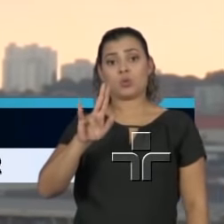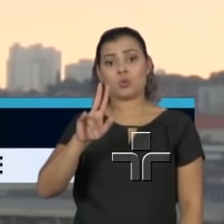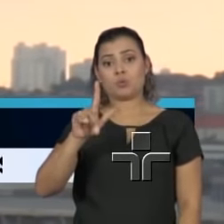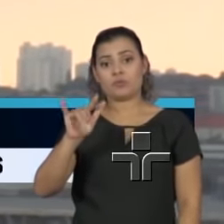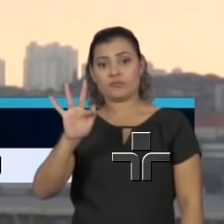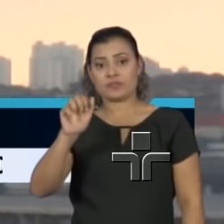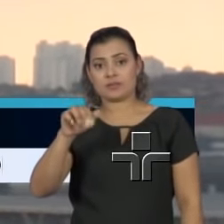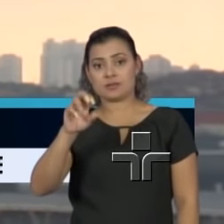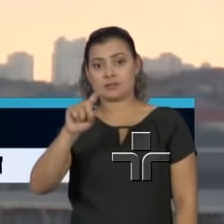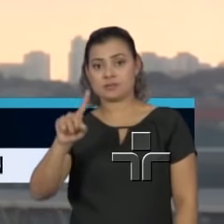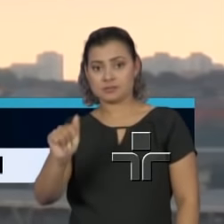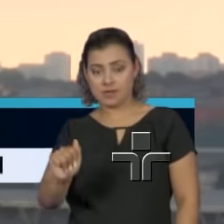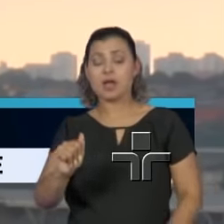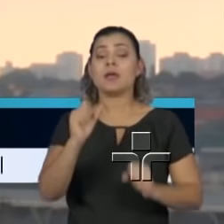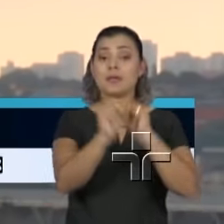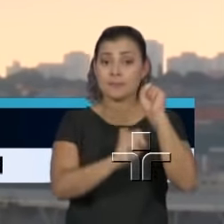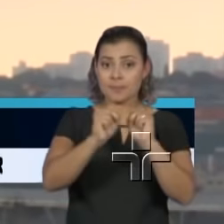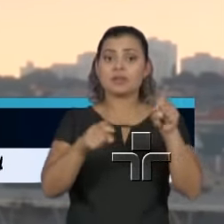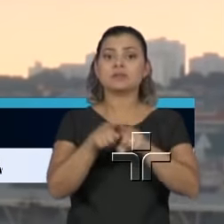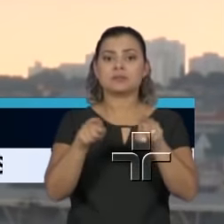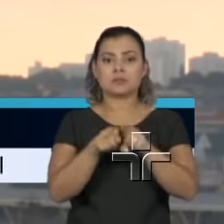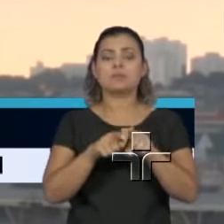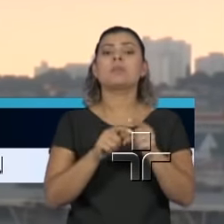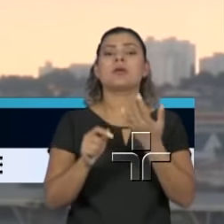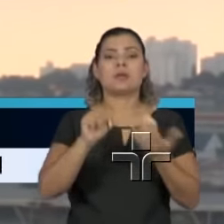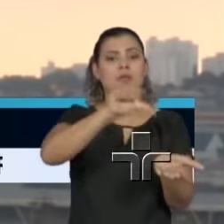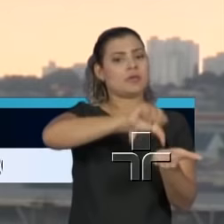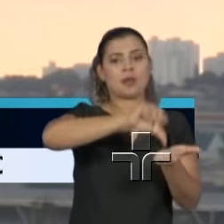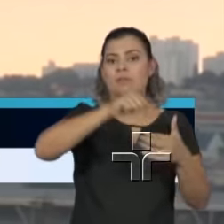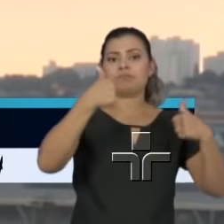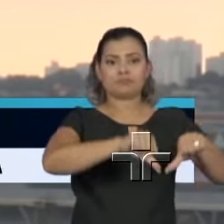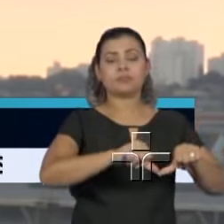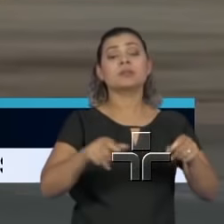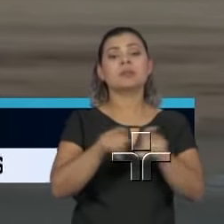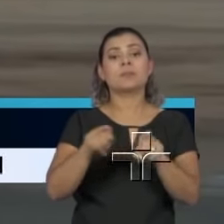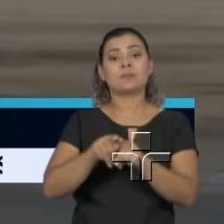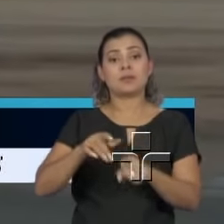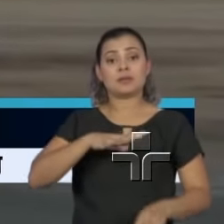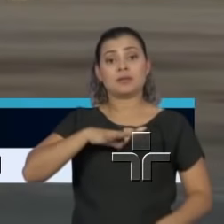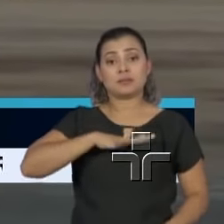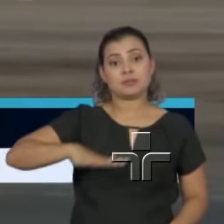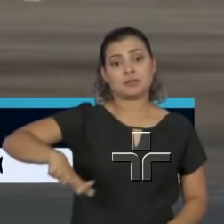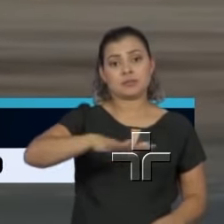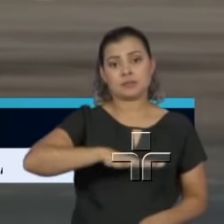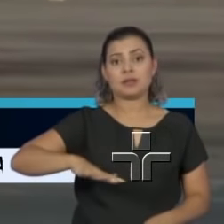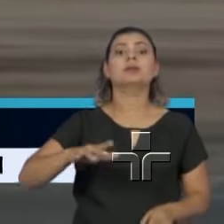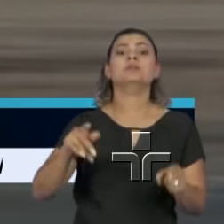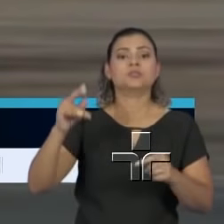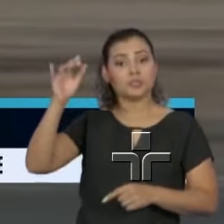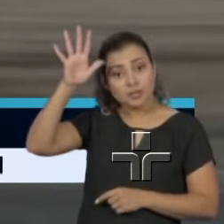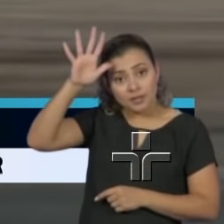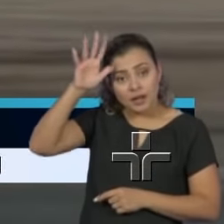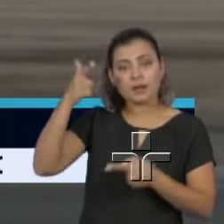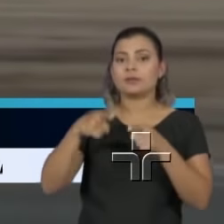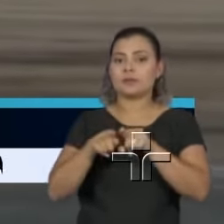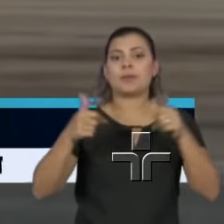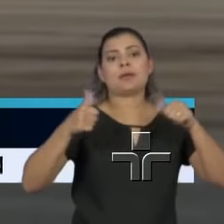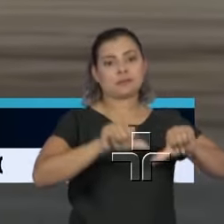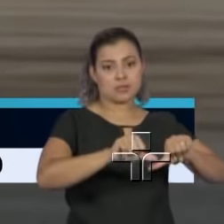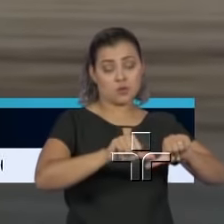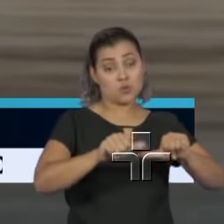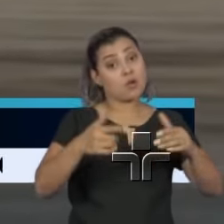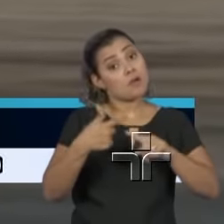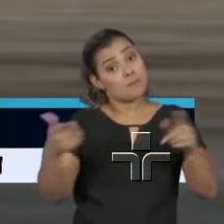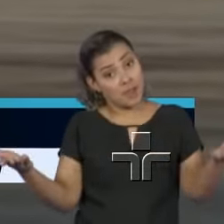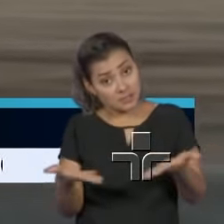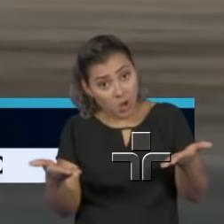para Teherã, no Irã, e outro para Erbil, a 4ª maior cidade do Iraque. A companhia KLM informou que, por enquanto,